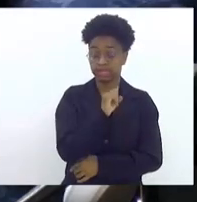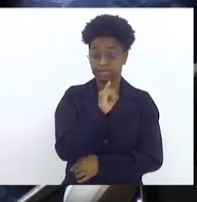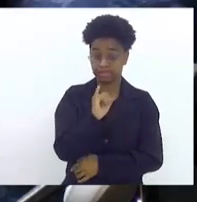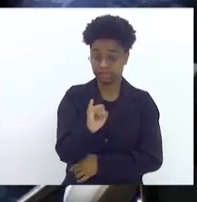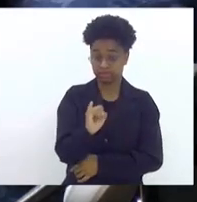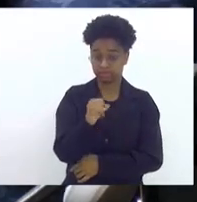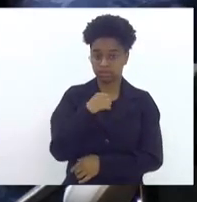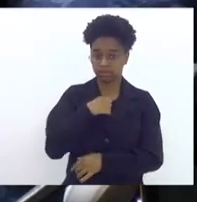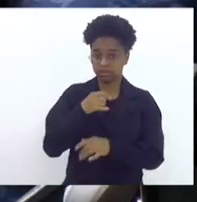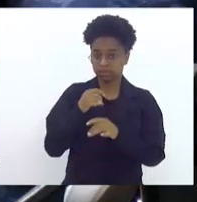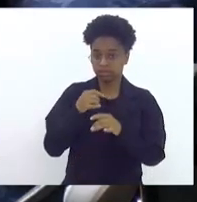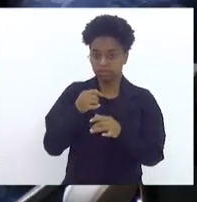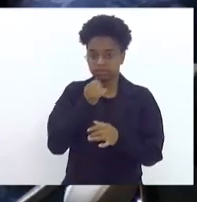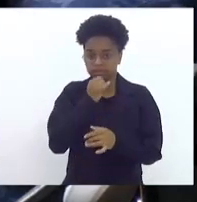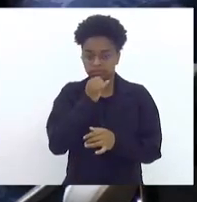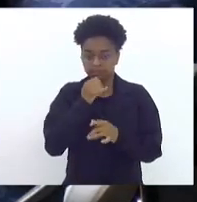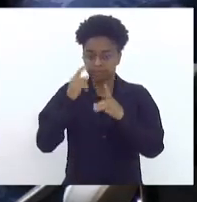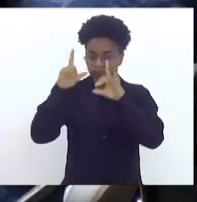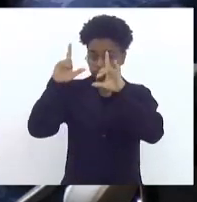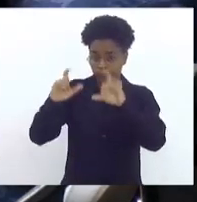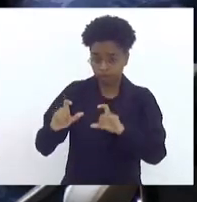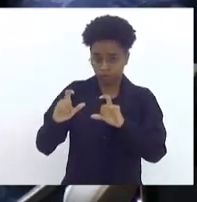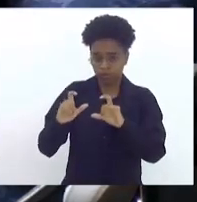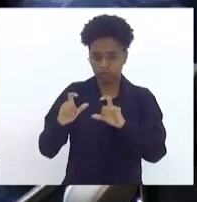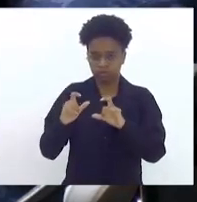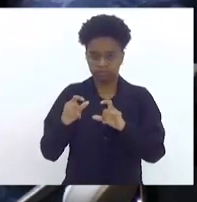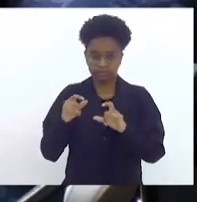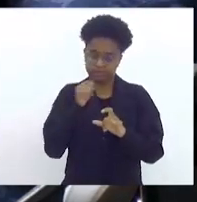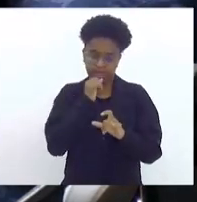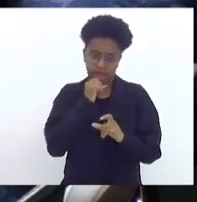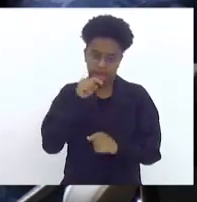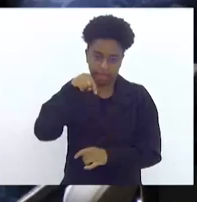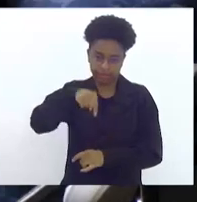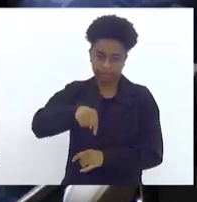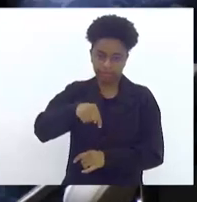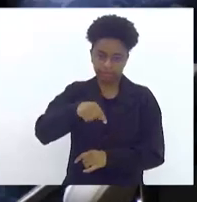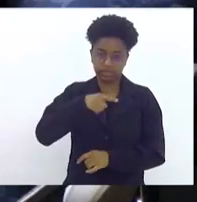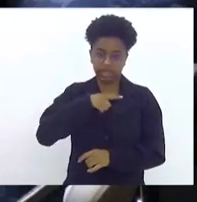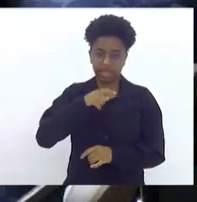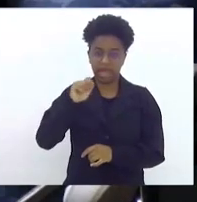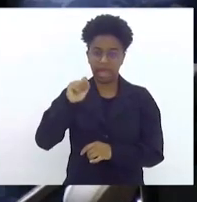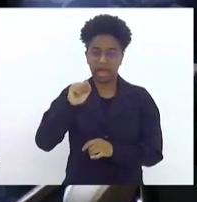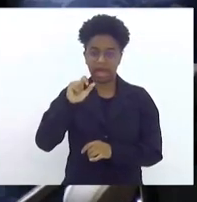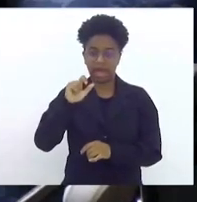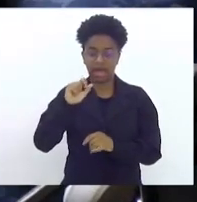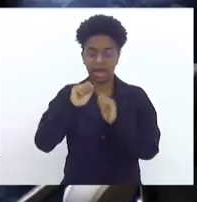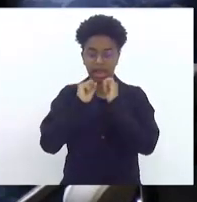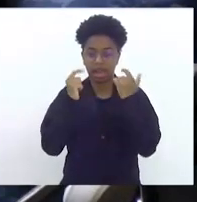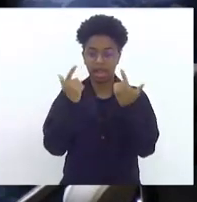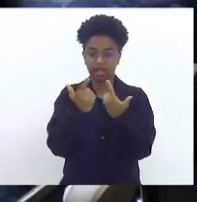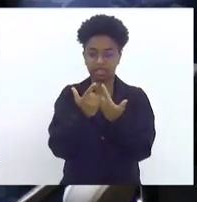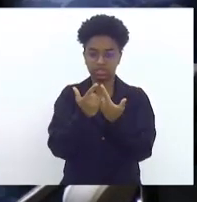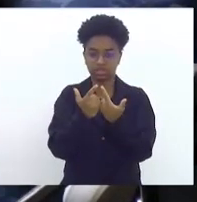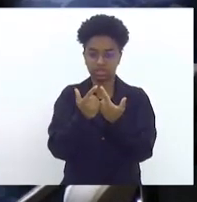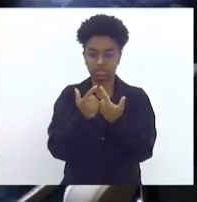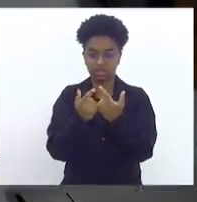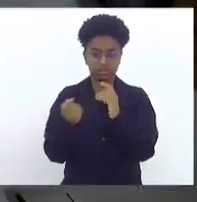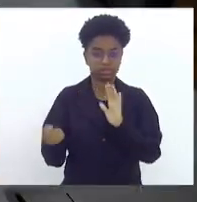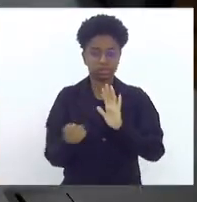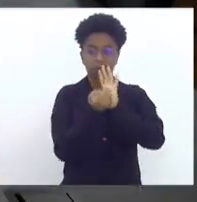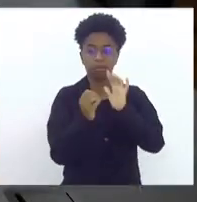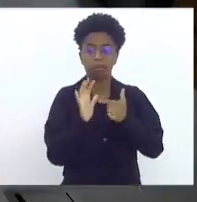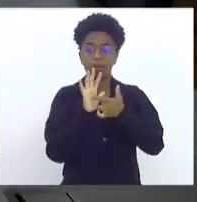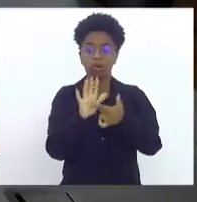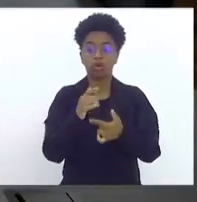uma uma foto por exemplo né num local por exemplo aqui em frente que tem um alerj grande vai me identificar que eu tô na